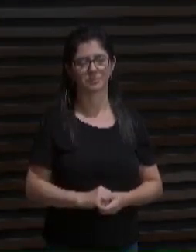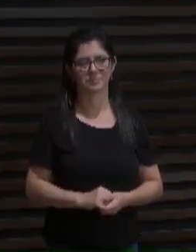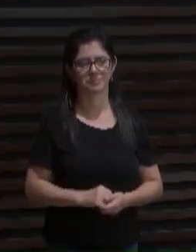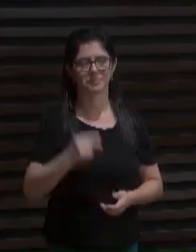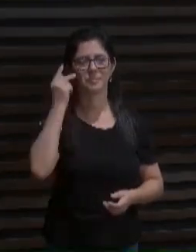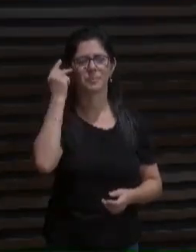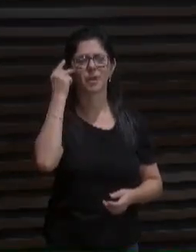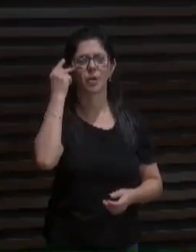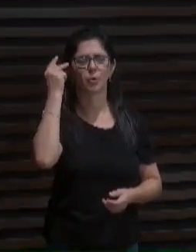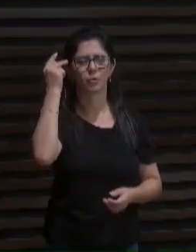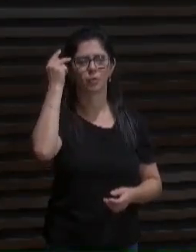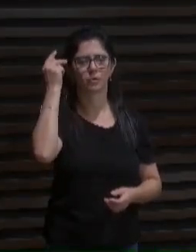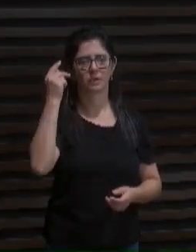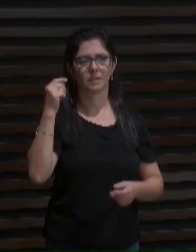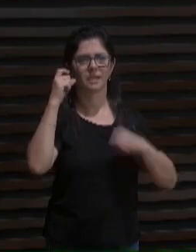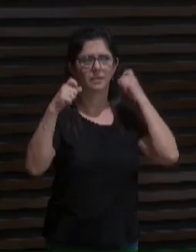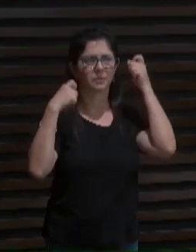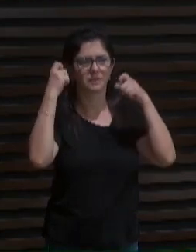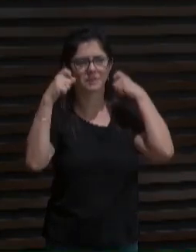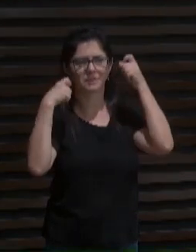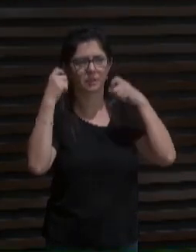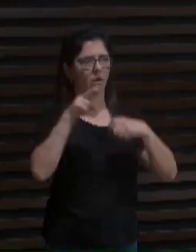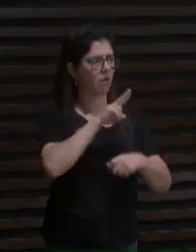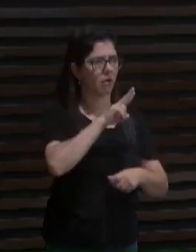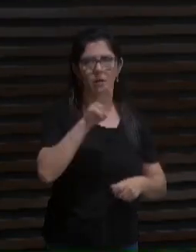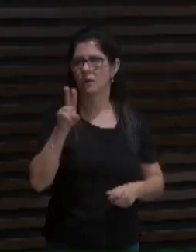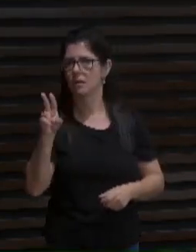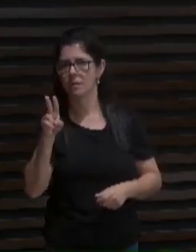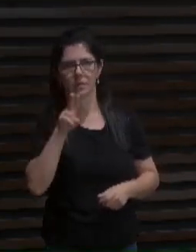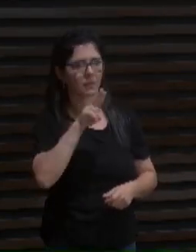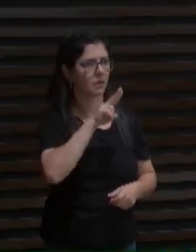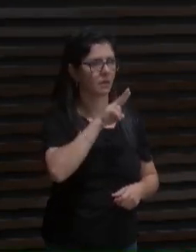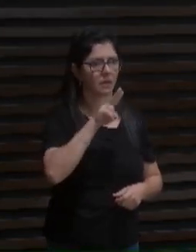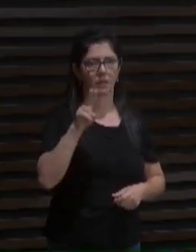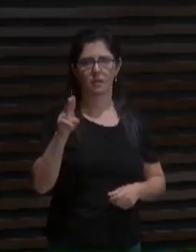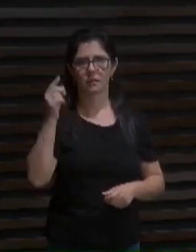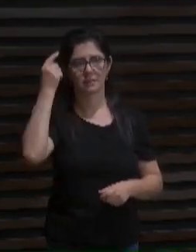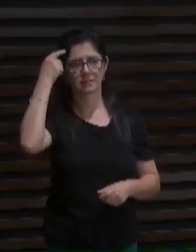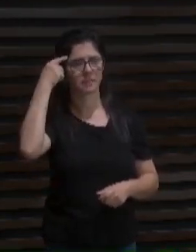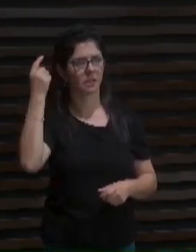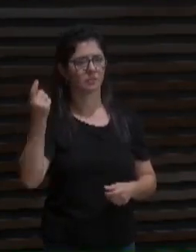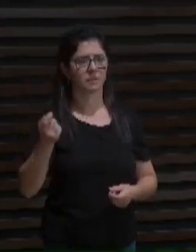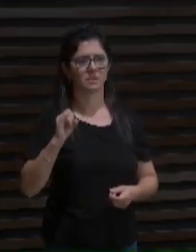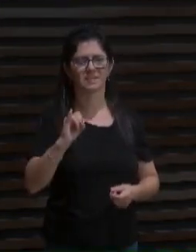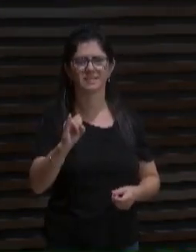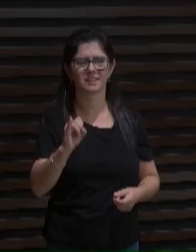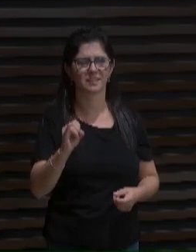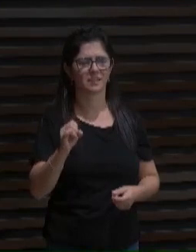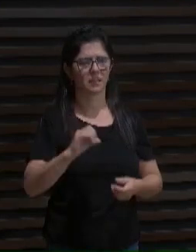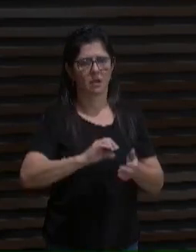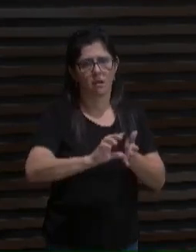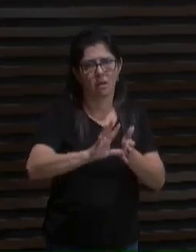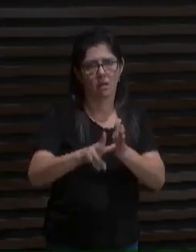ele está olhando para um lado e para o outro, e pensando, se esse cara me pega aqui, eu vou perder esse dinheiro